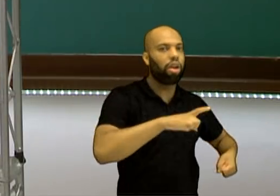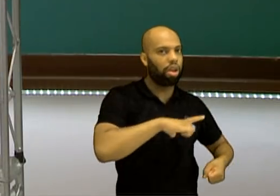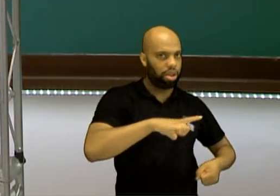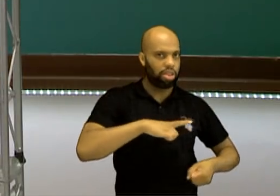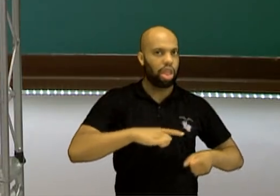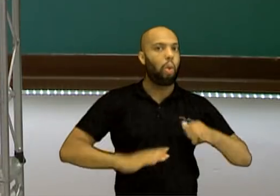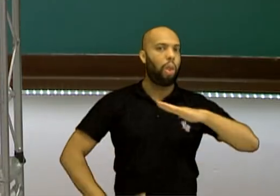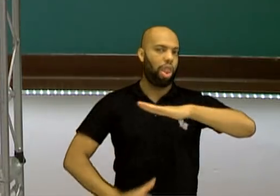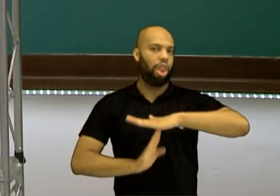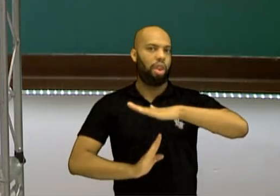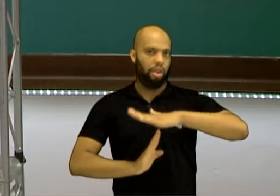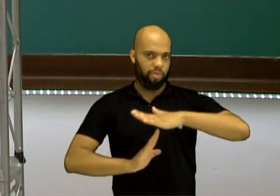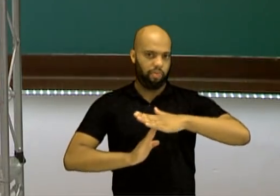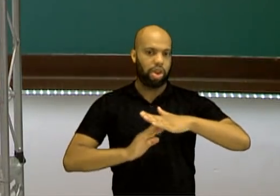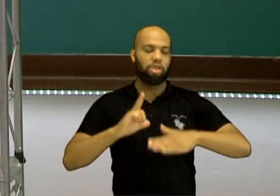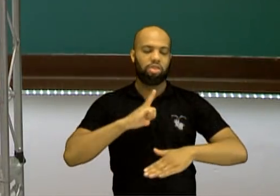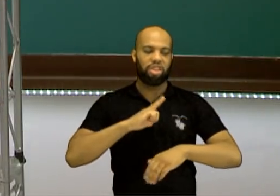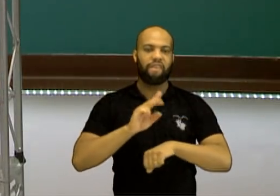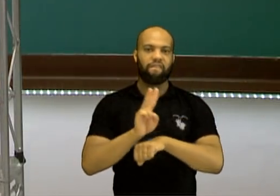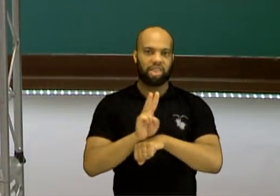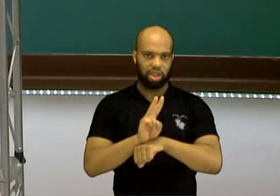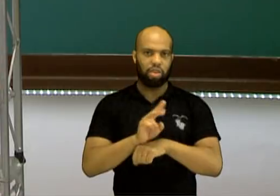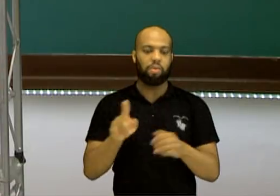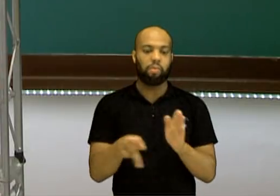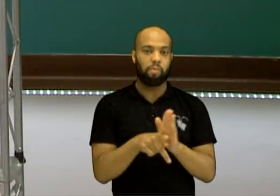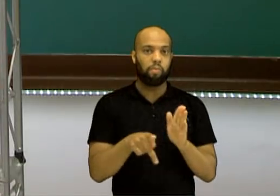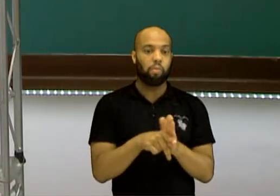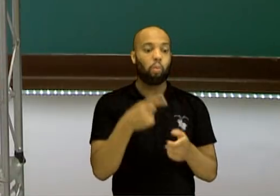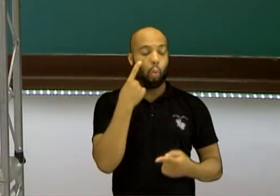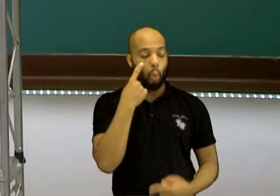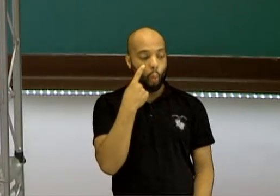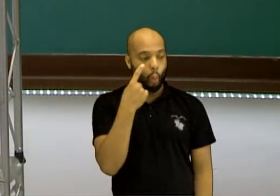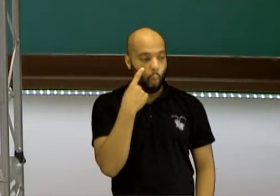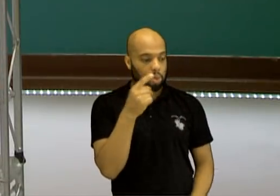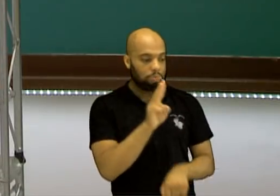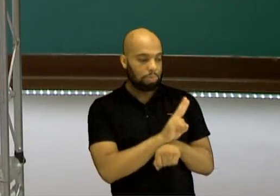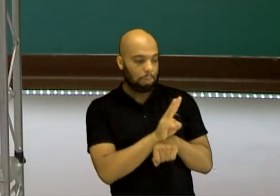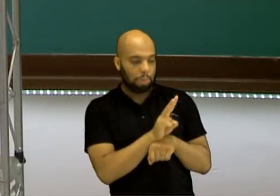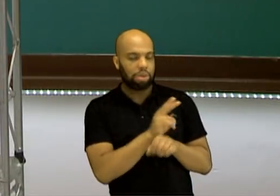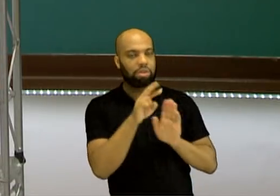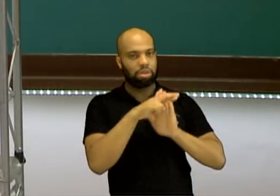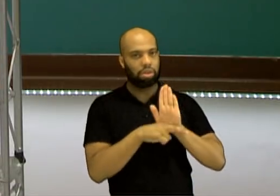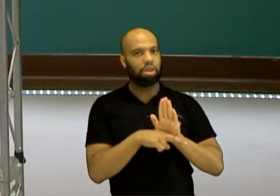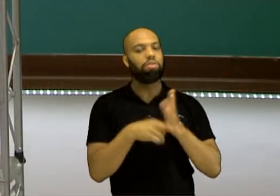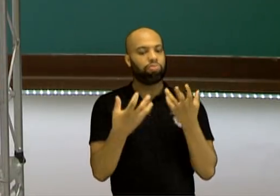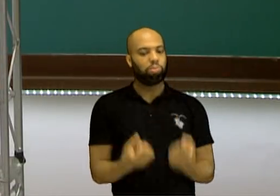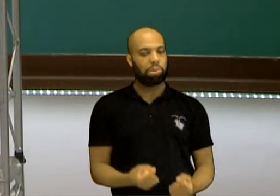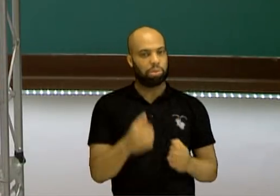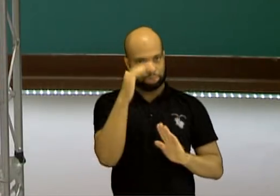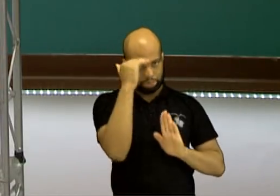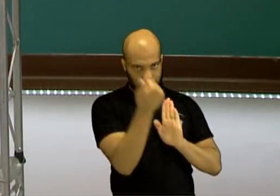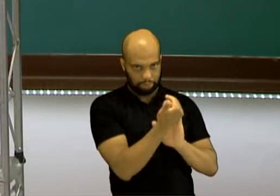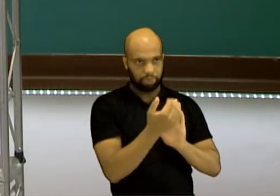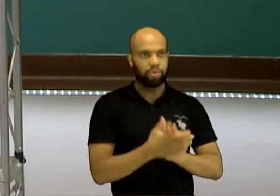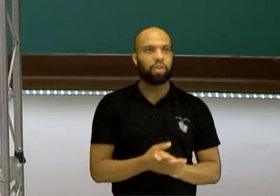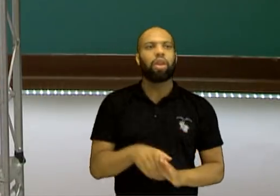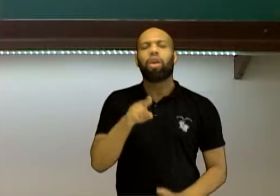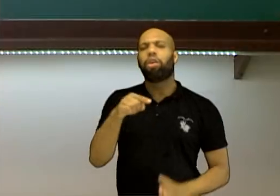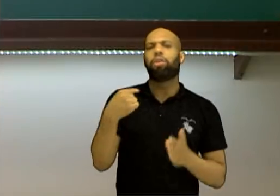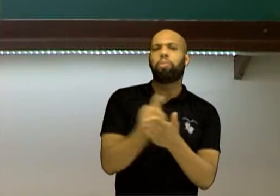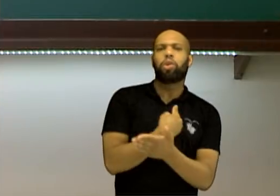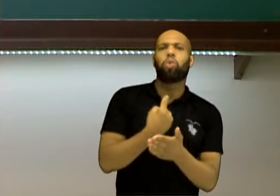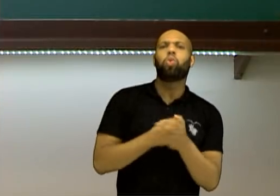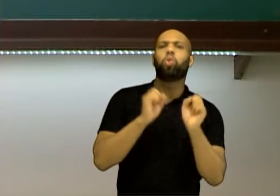uma fiscalização de fronteira, né, para que as regras sejam cumpridas. E aí você vai me perguntar, tudo